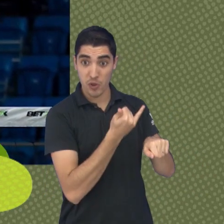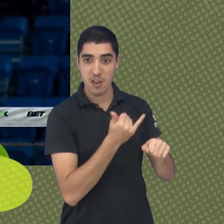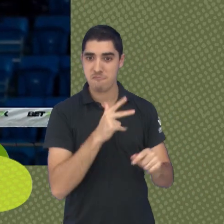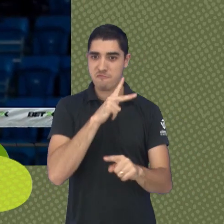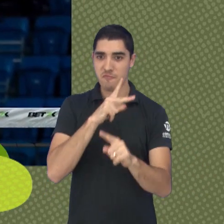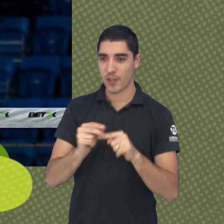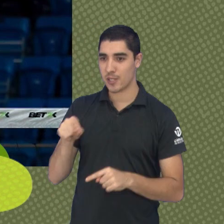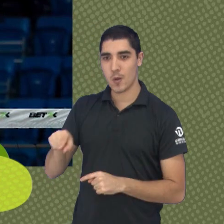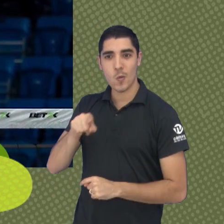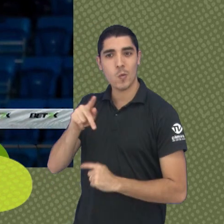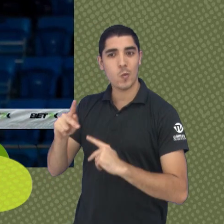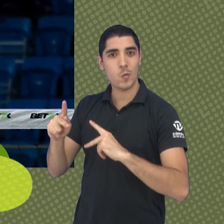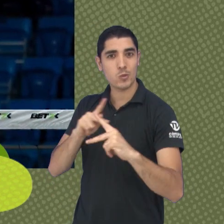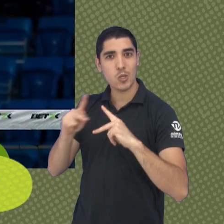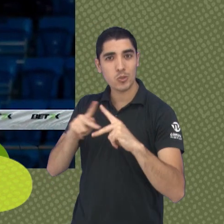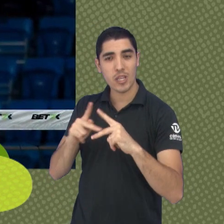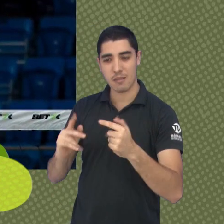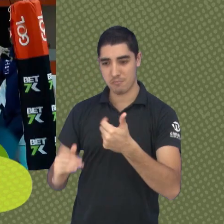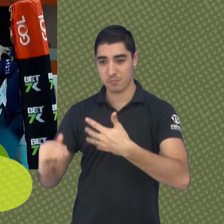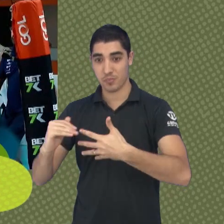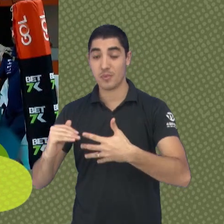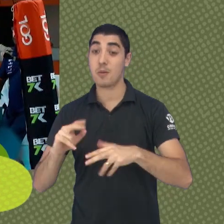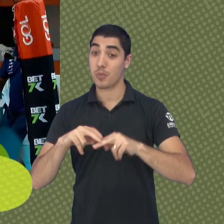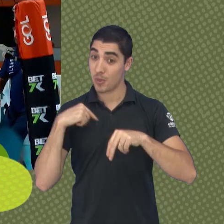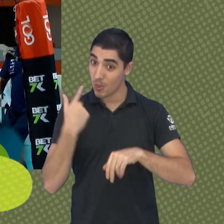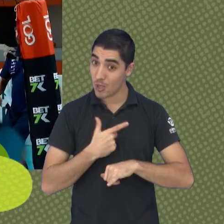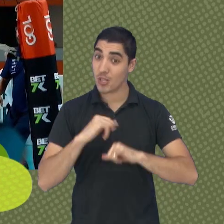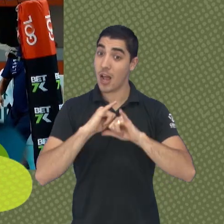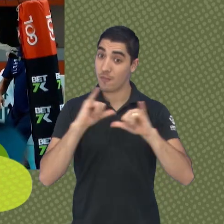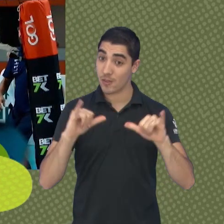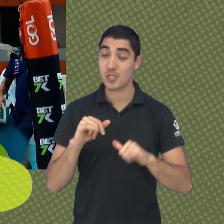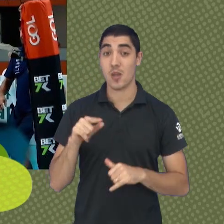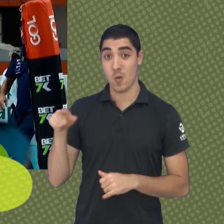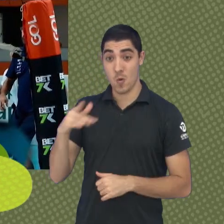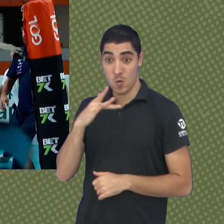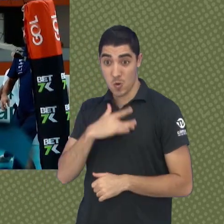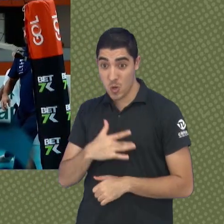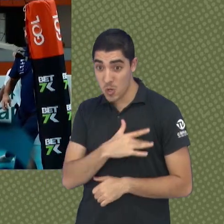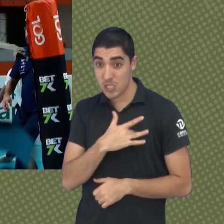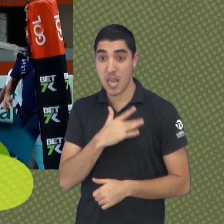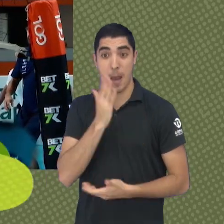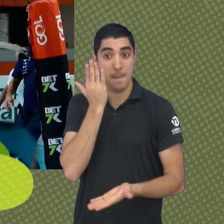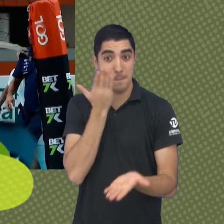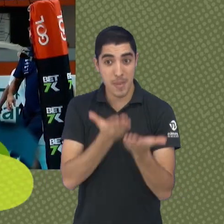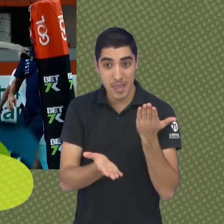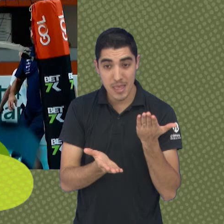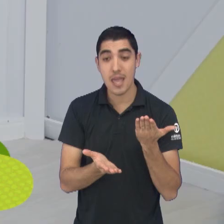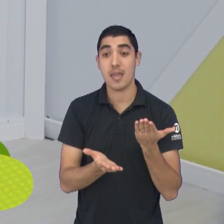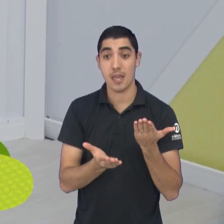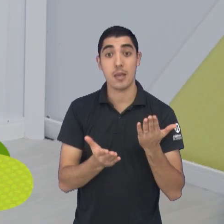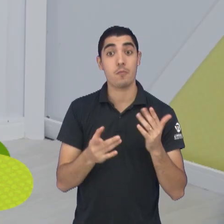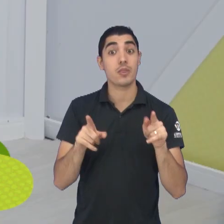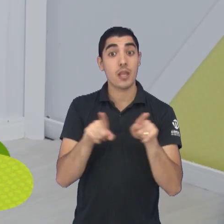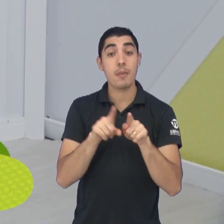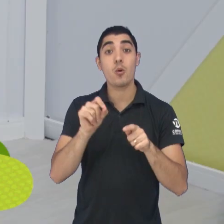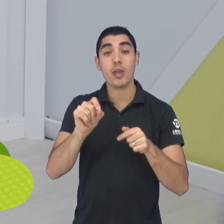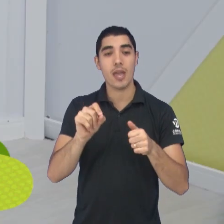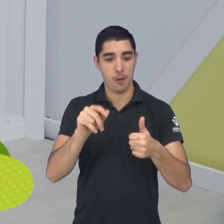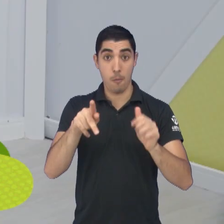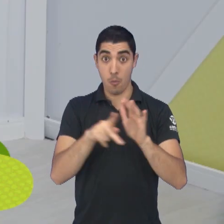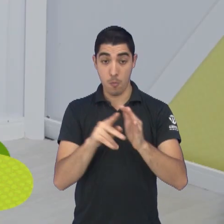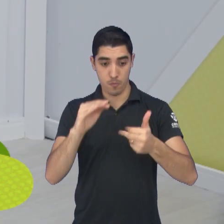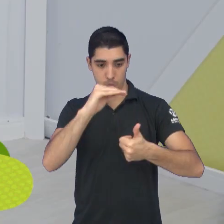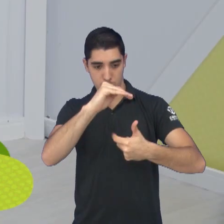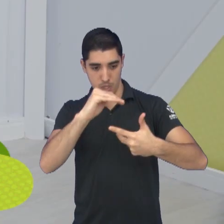Brunão? A gente avisava aqui, coloca as barbas de molho, porque o Cruzeiro já havia perdido. Aliás, todos os 4 primeiros